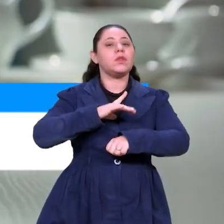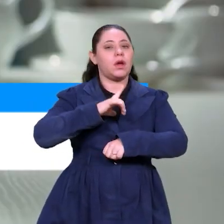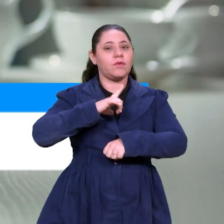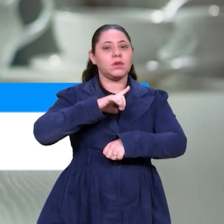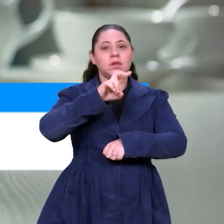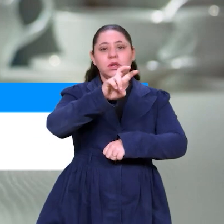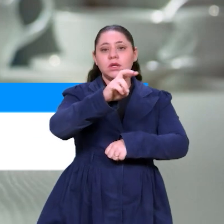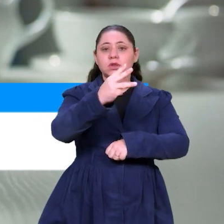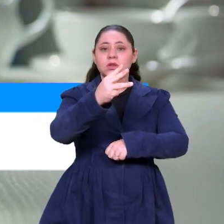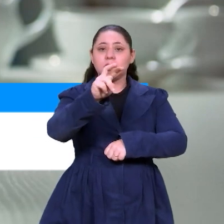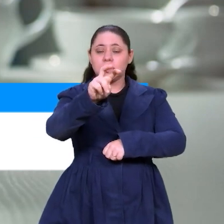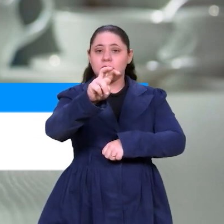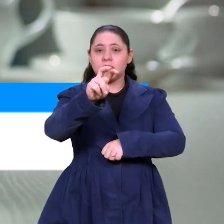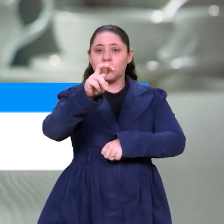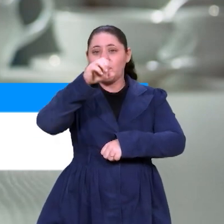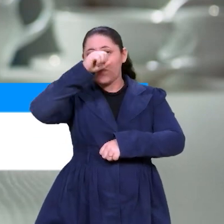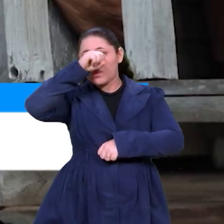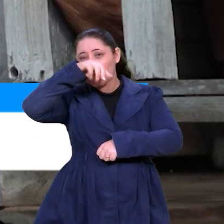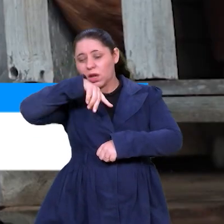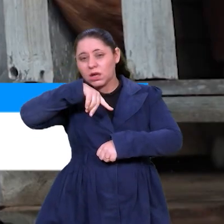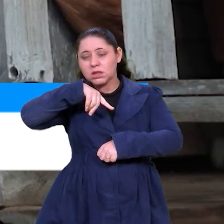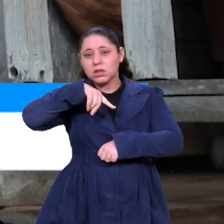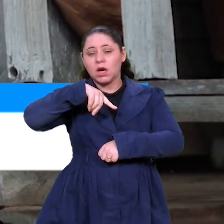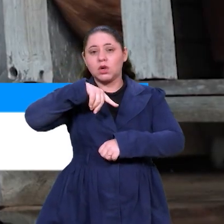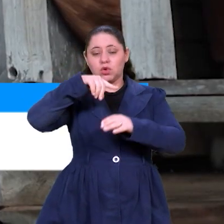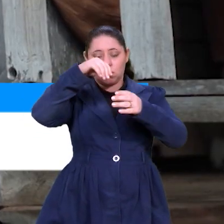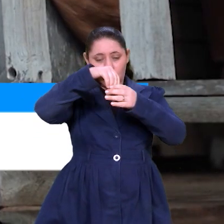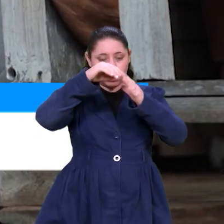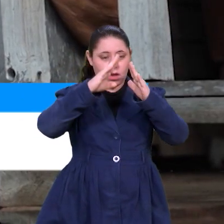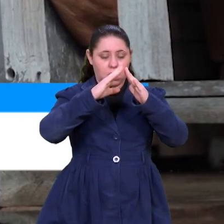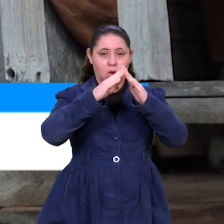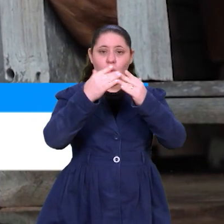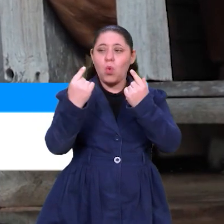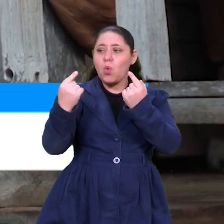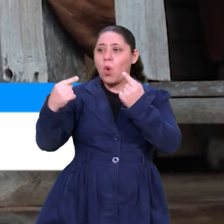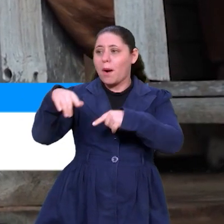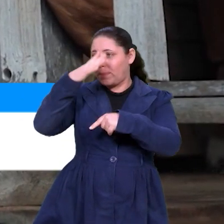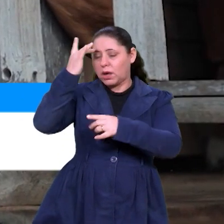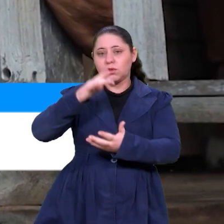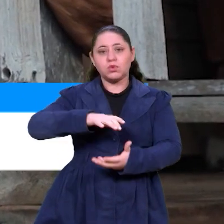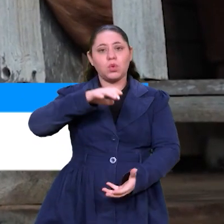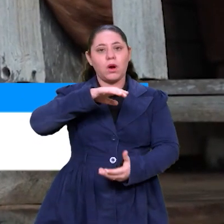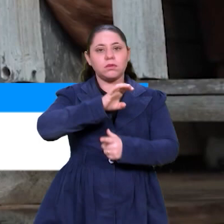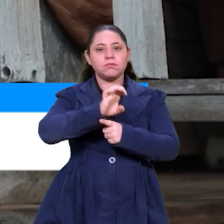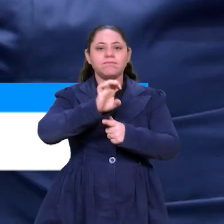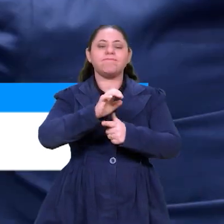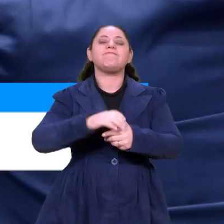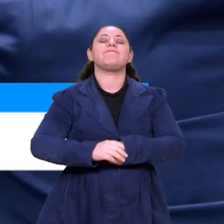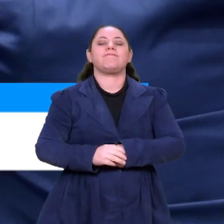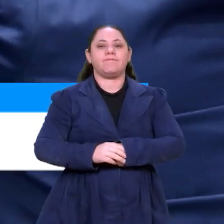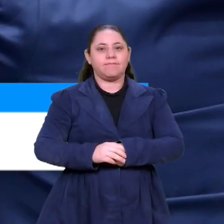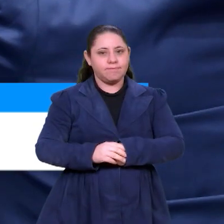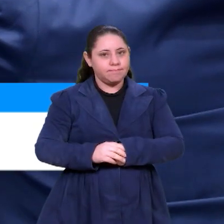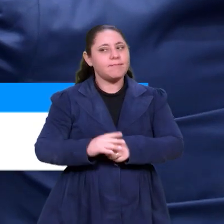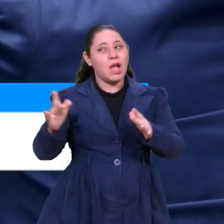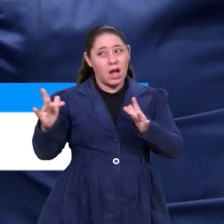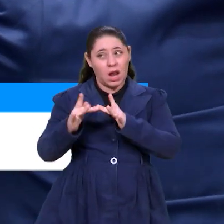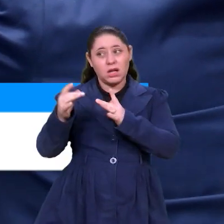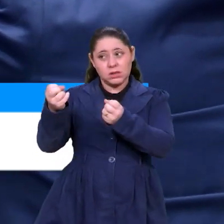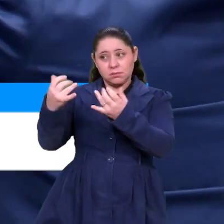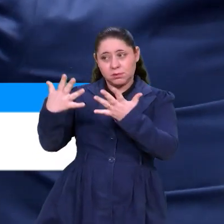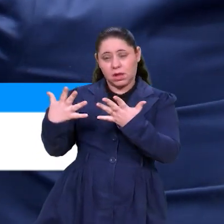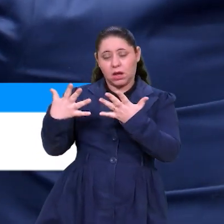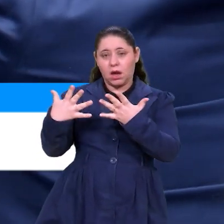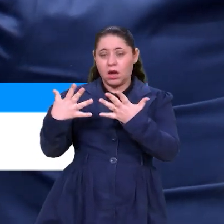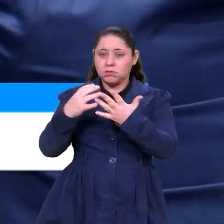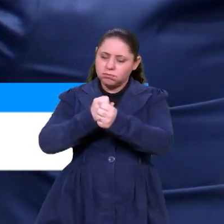registrados 535 casos de violência doméstica contra os idosos em Mato Grosso do Sul. De acordo com ele, as